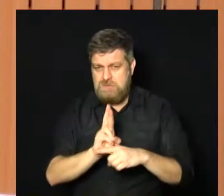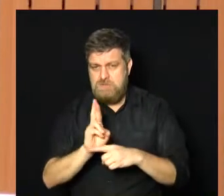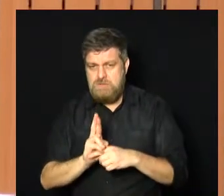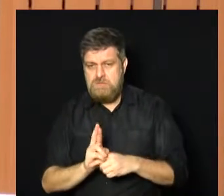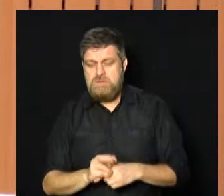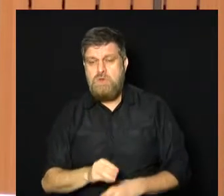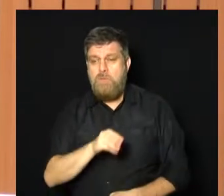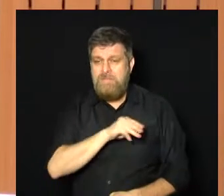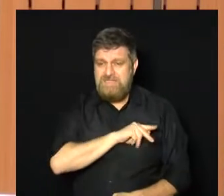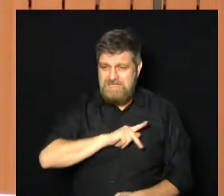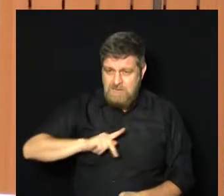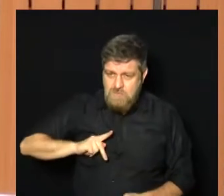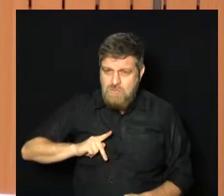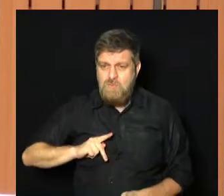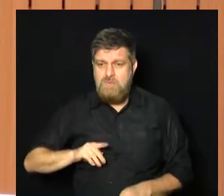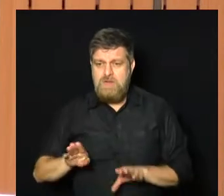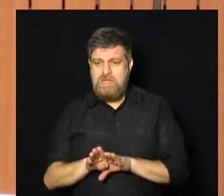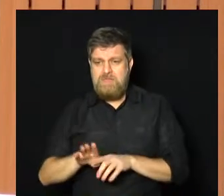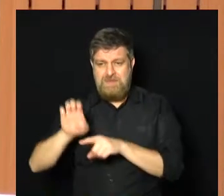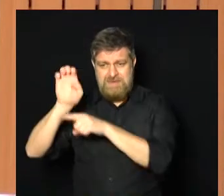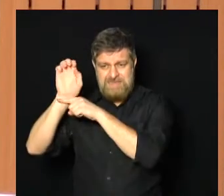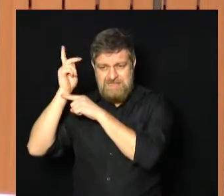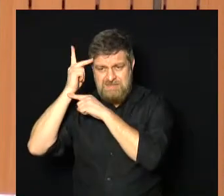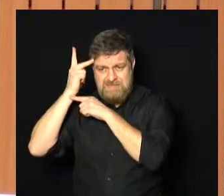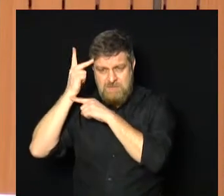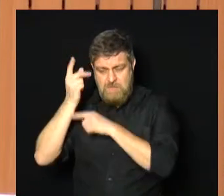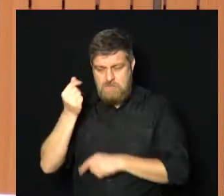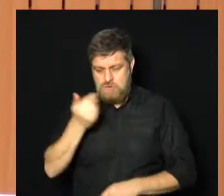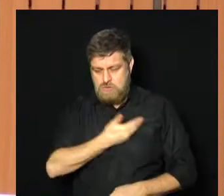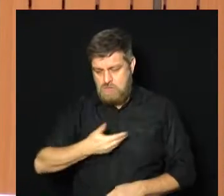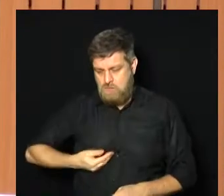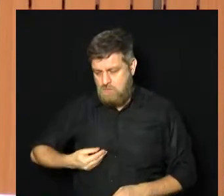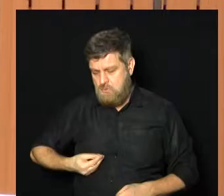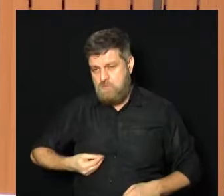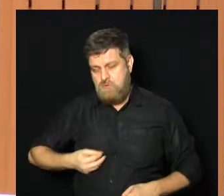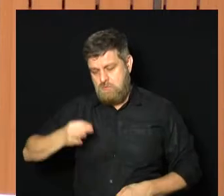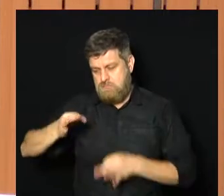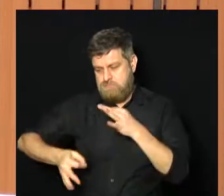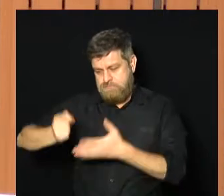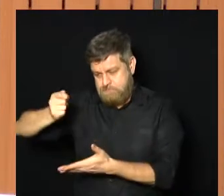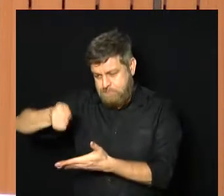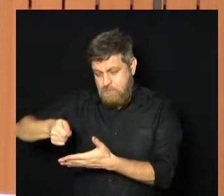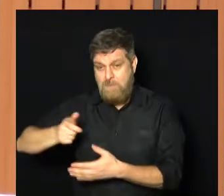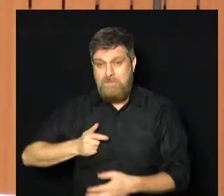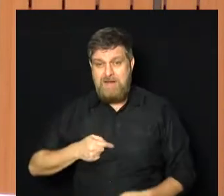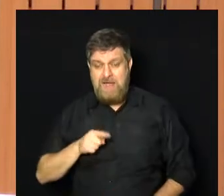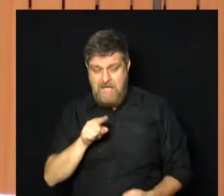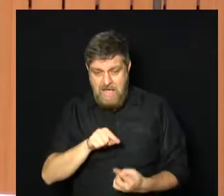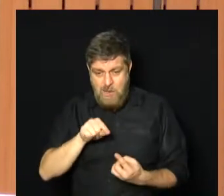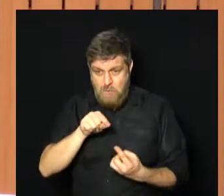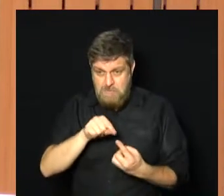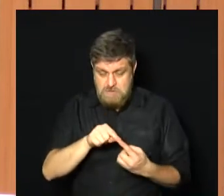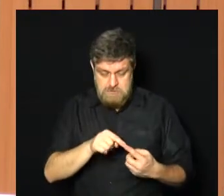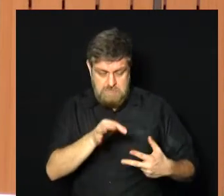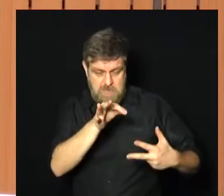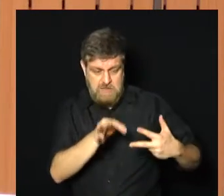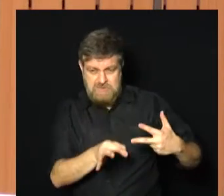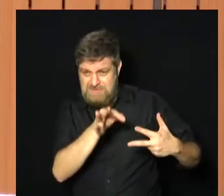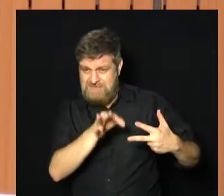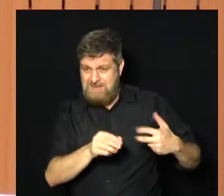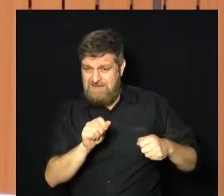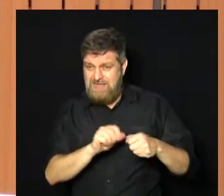Ministério Público, o Tribunal de Contas, para que essa visão jurídica, que muitas vezes engessa o